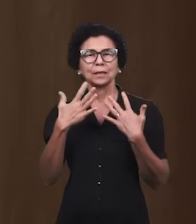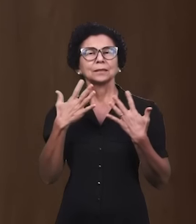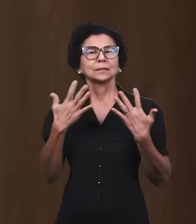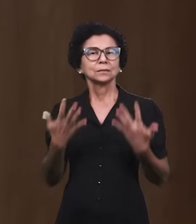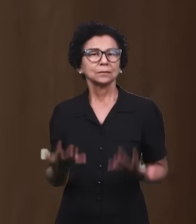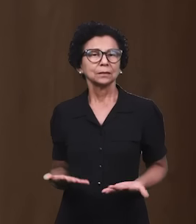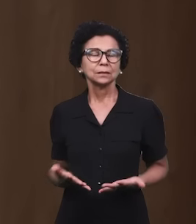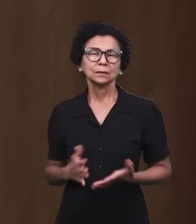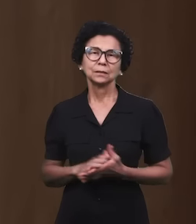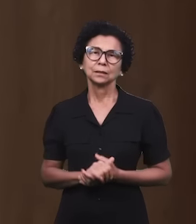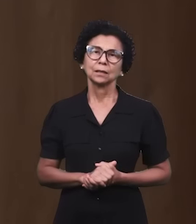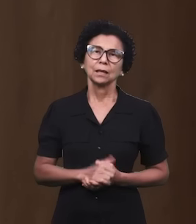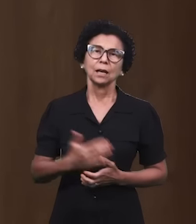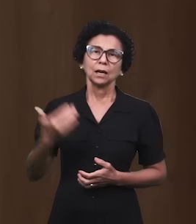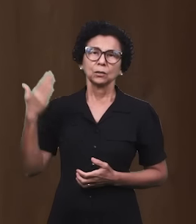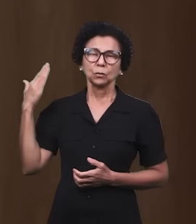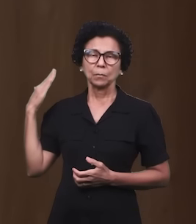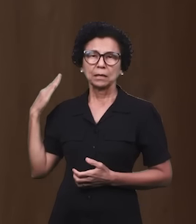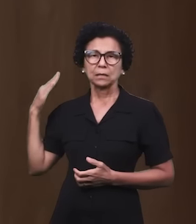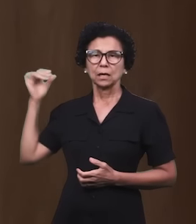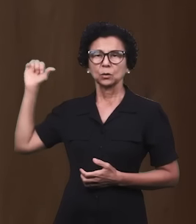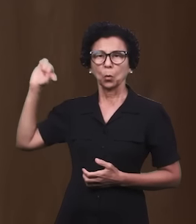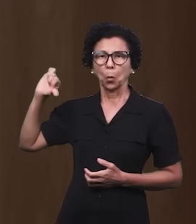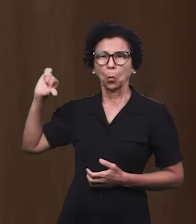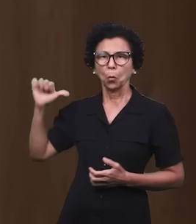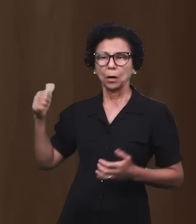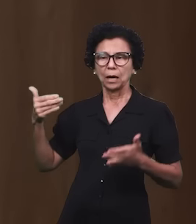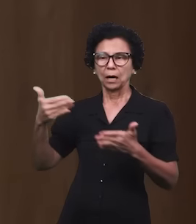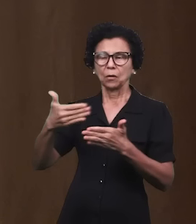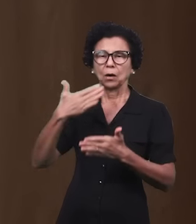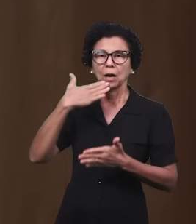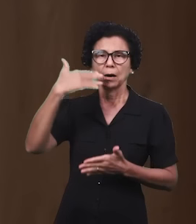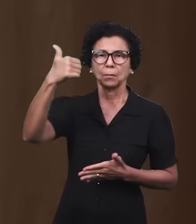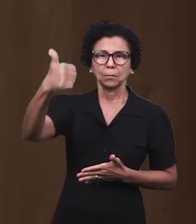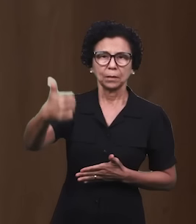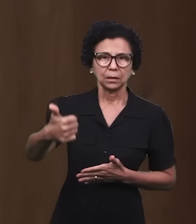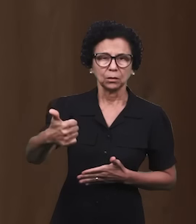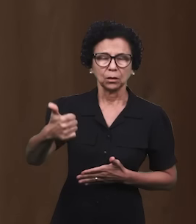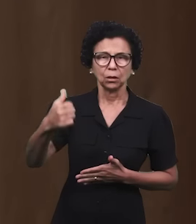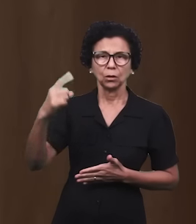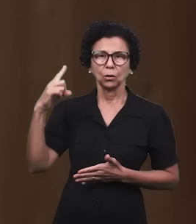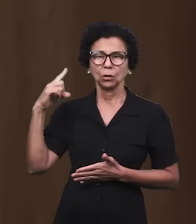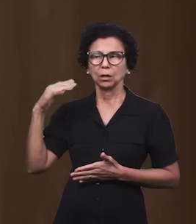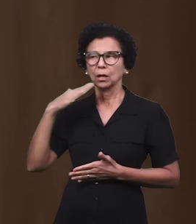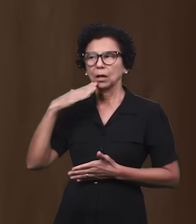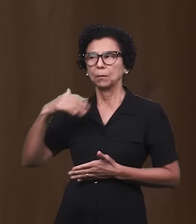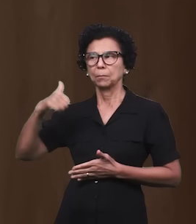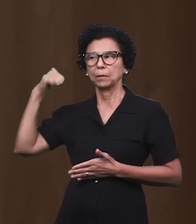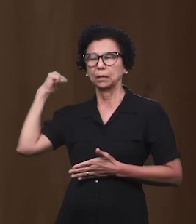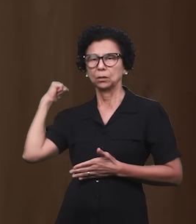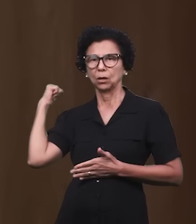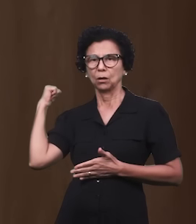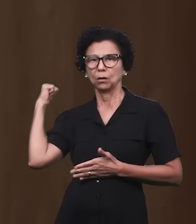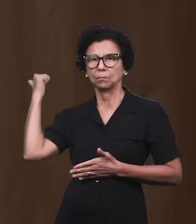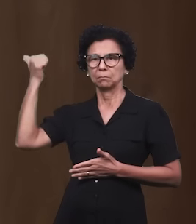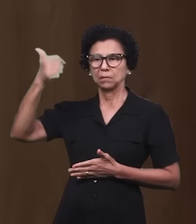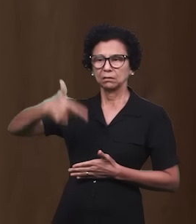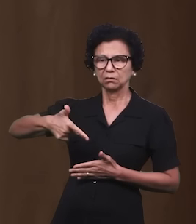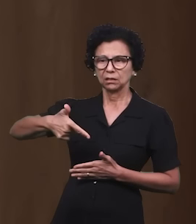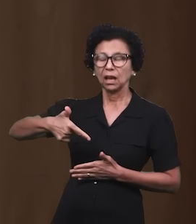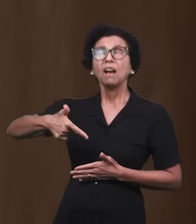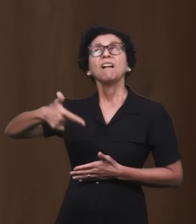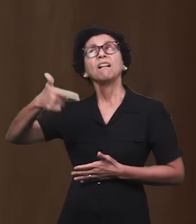não foi inferior lá e melhor agora, ou foi melhor naquele período, inferior agora, porque às vezes eu penso assim,